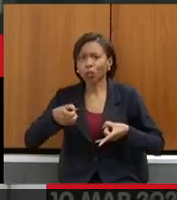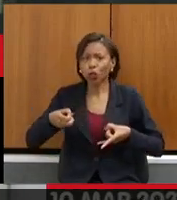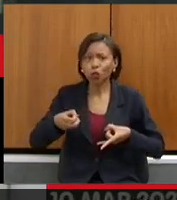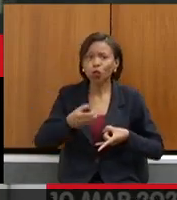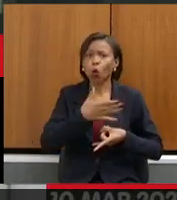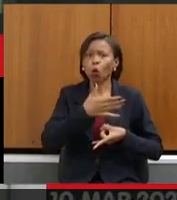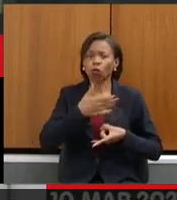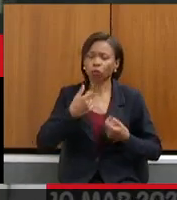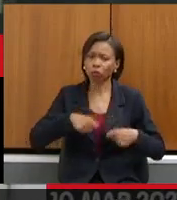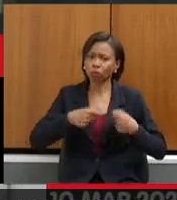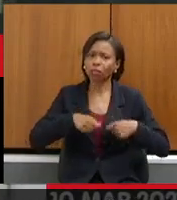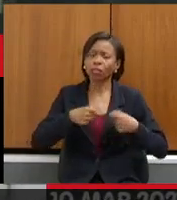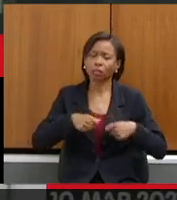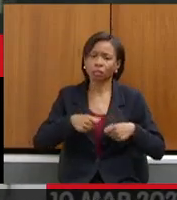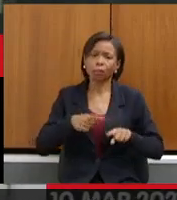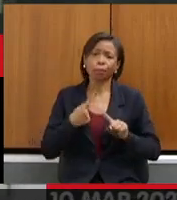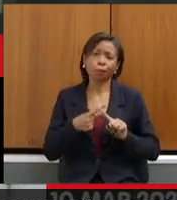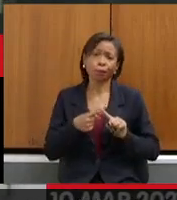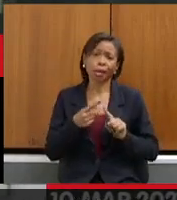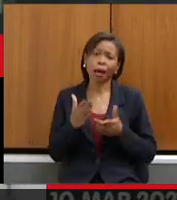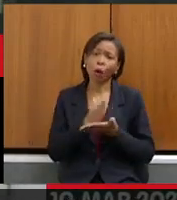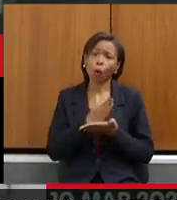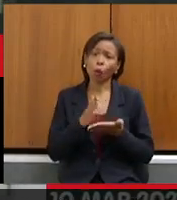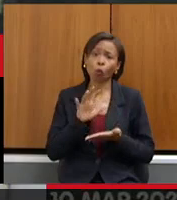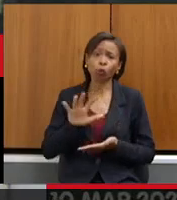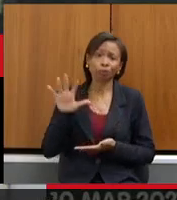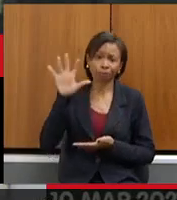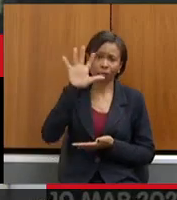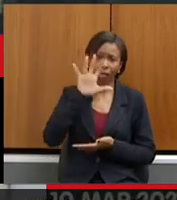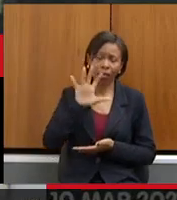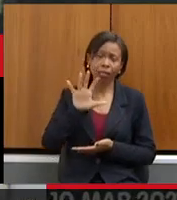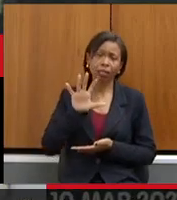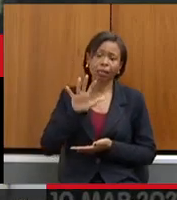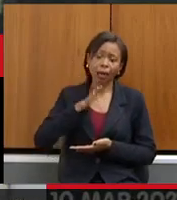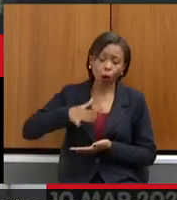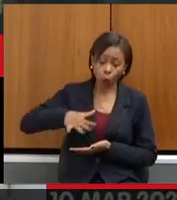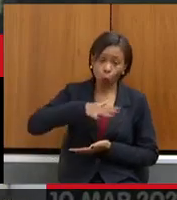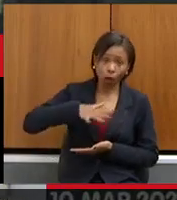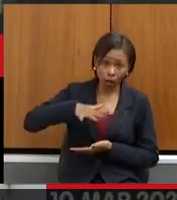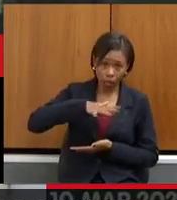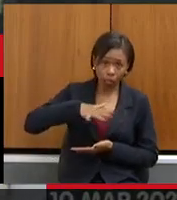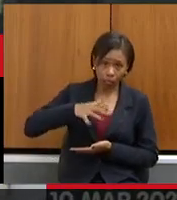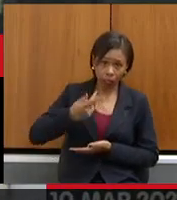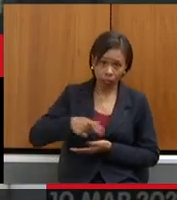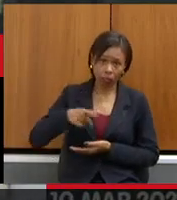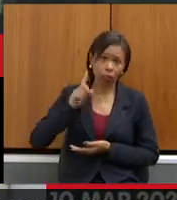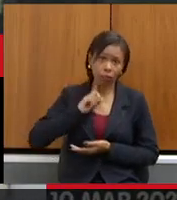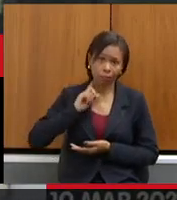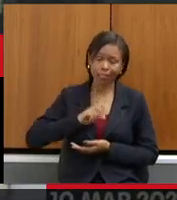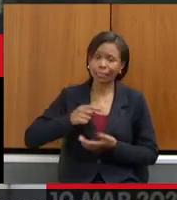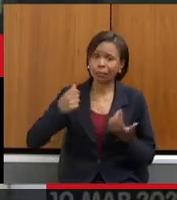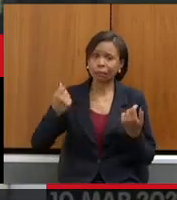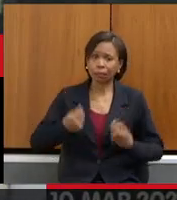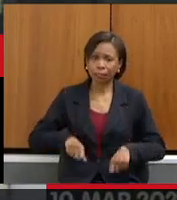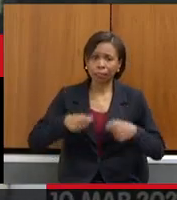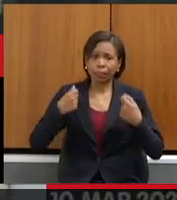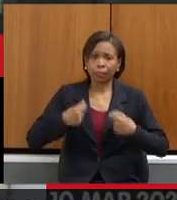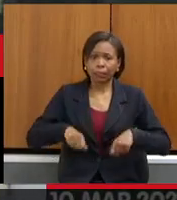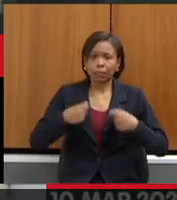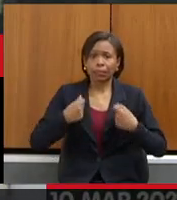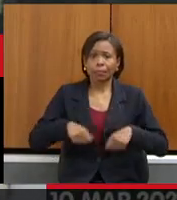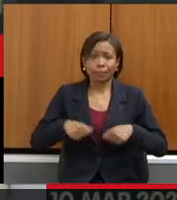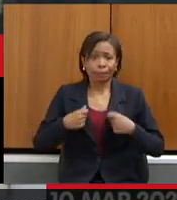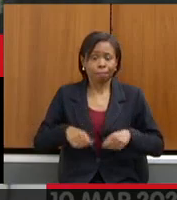uma vez que temos regiões de Minas Gerais com muita necessidade com